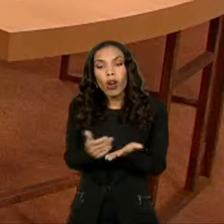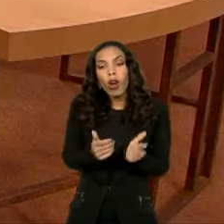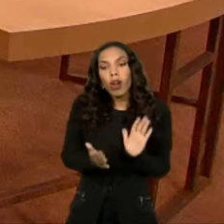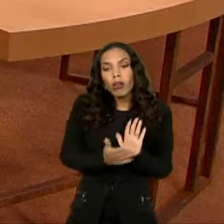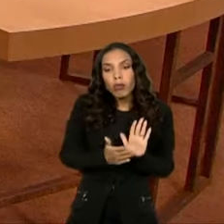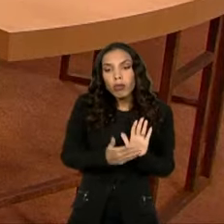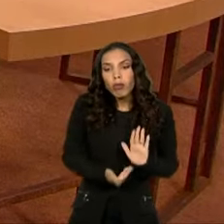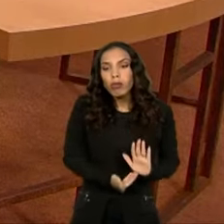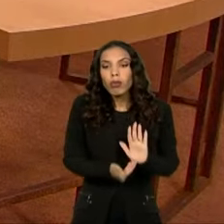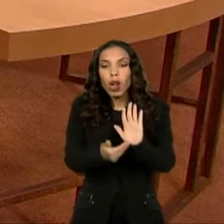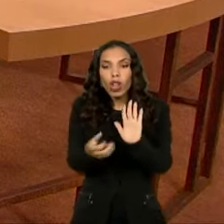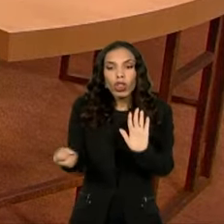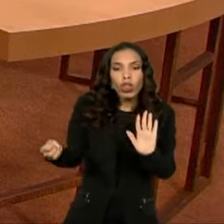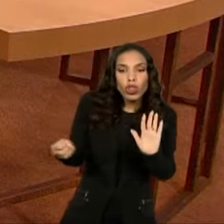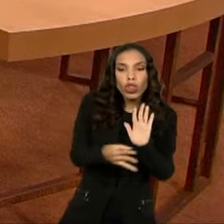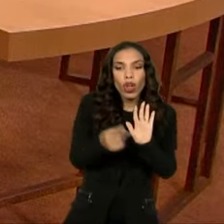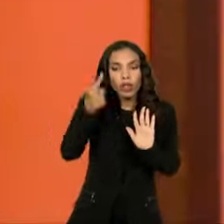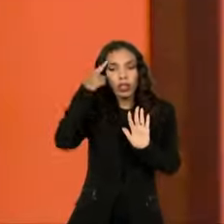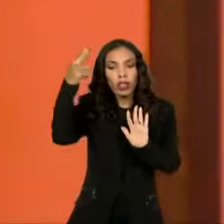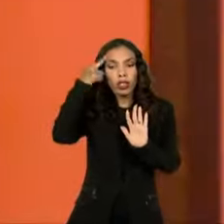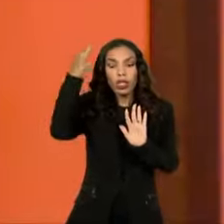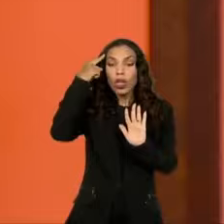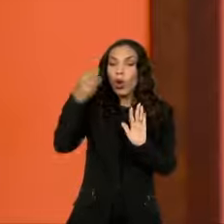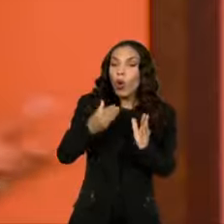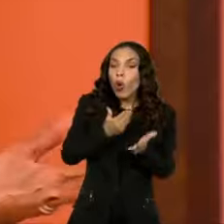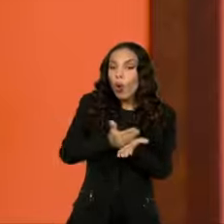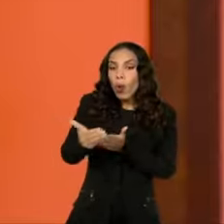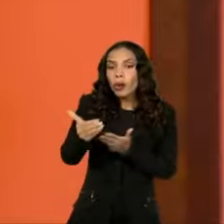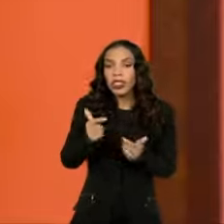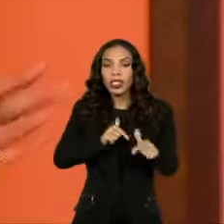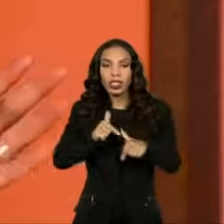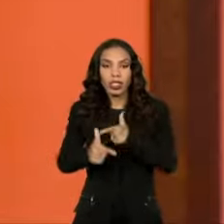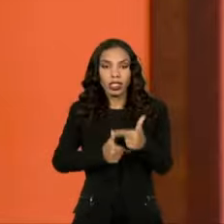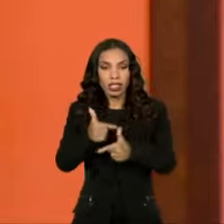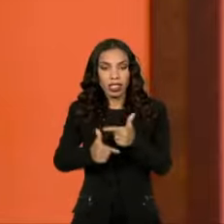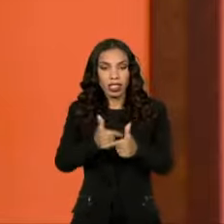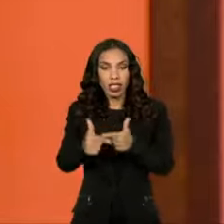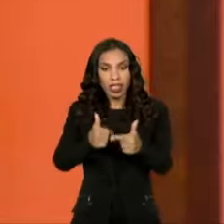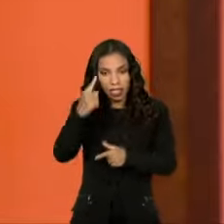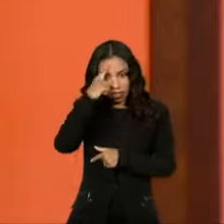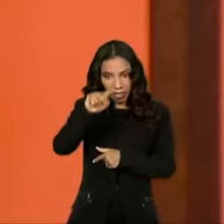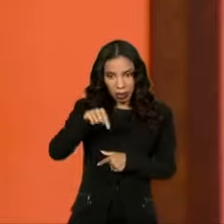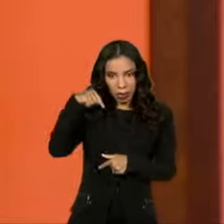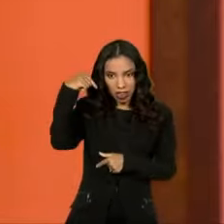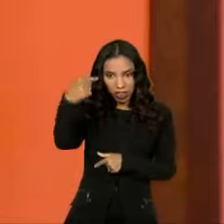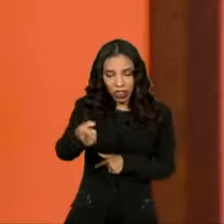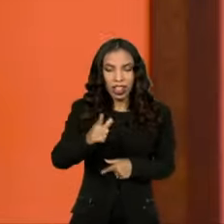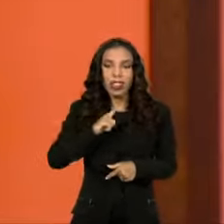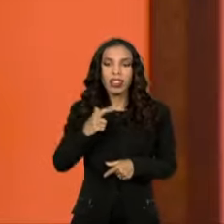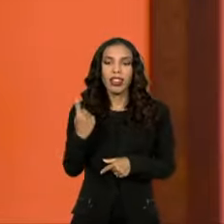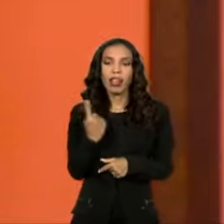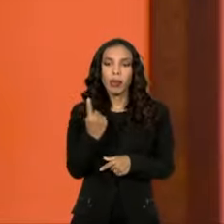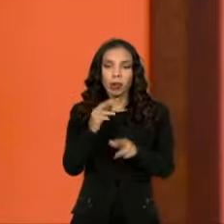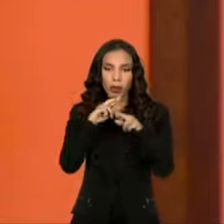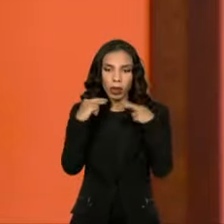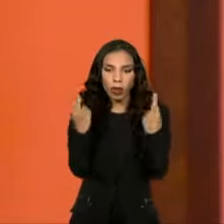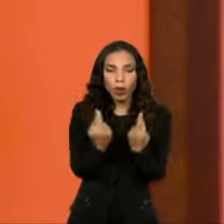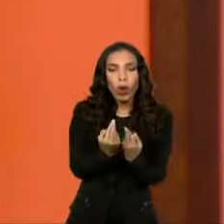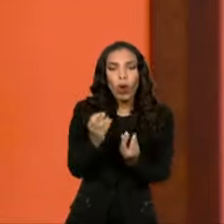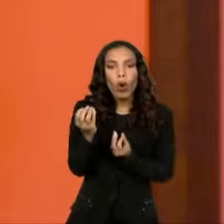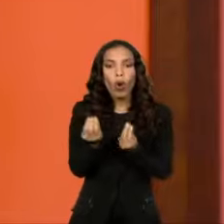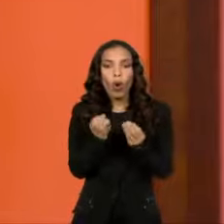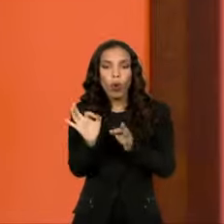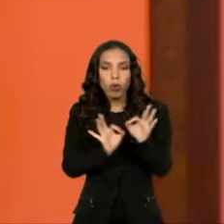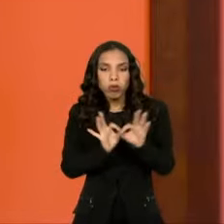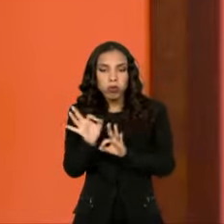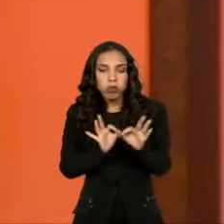a gente está num processo de começar a trabalhar. Já que eu estou aqui, né, semana que vem a gente tem a primeira reunião, então a gente vai começar a formatar, porque uma